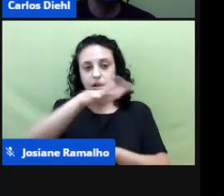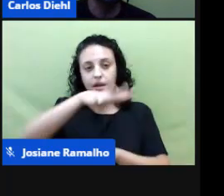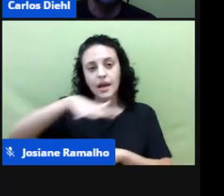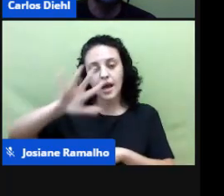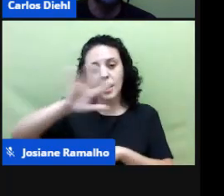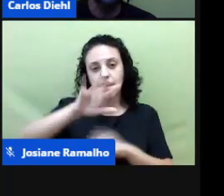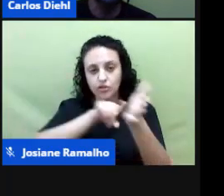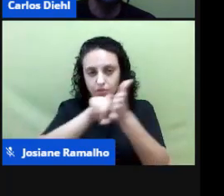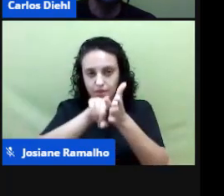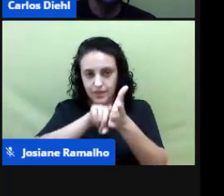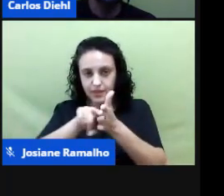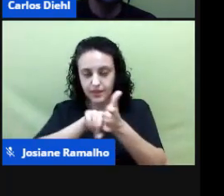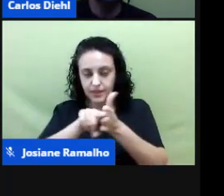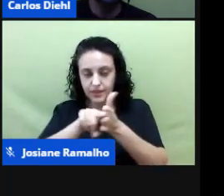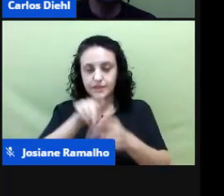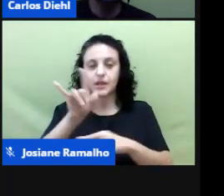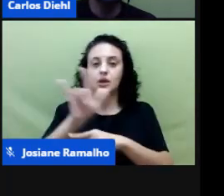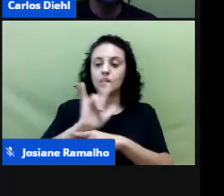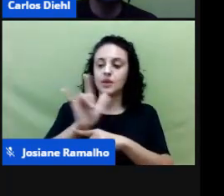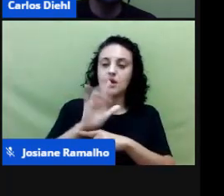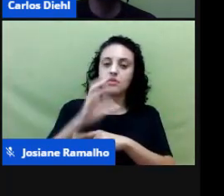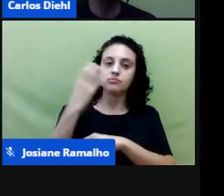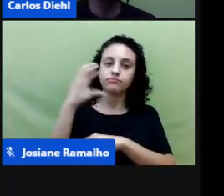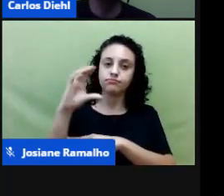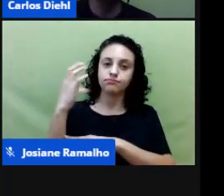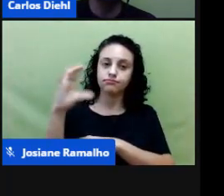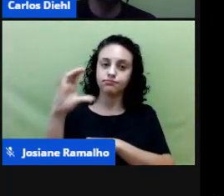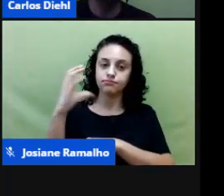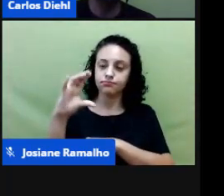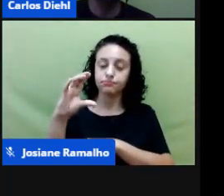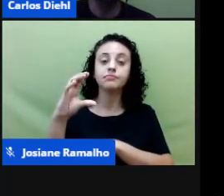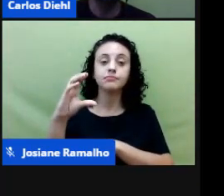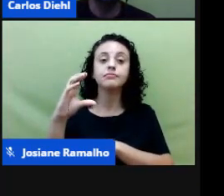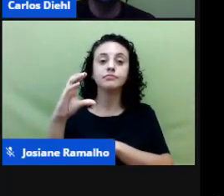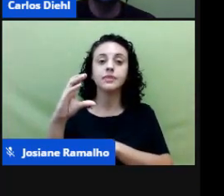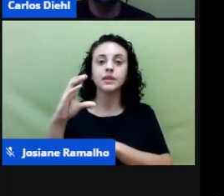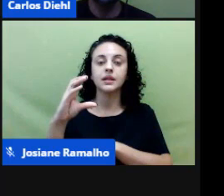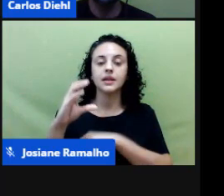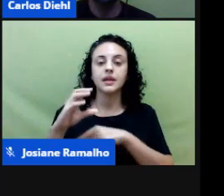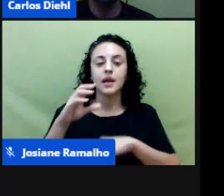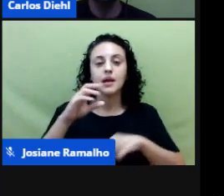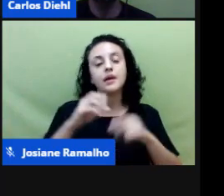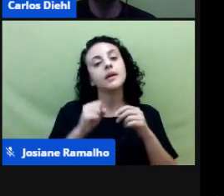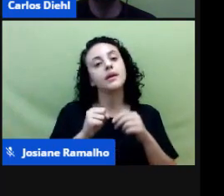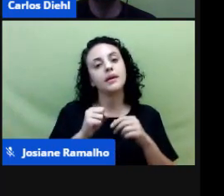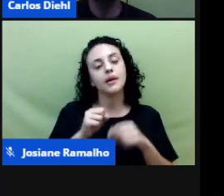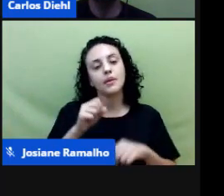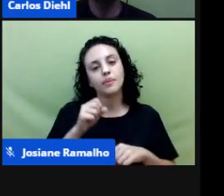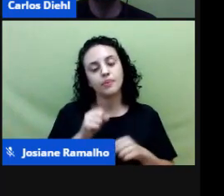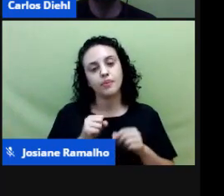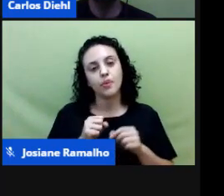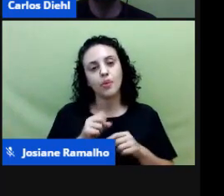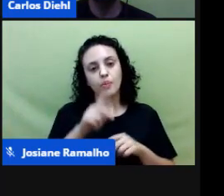uso em sala de aula, principalmente no material produzido por professores.